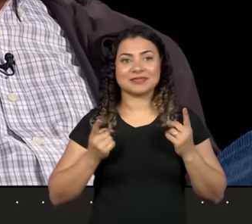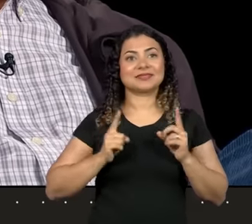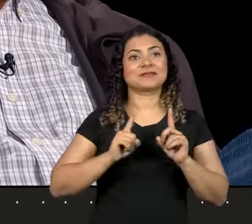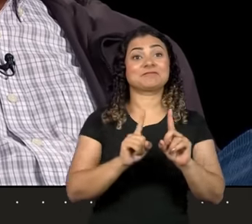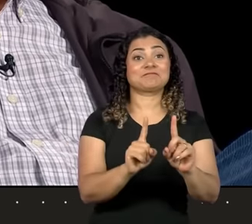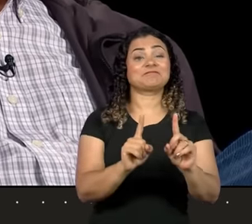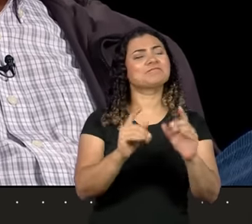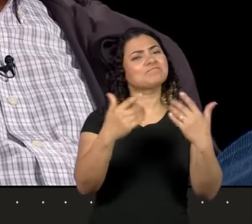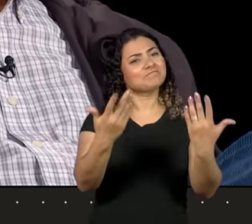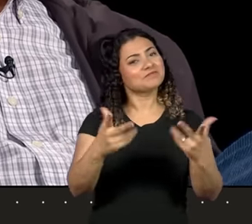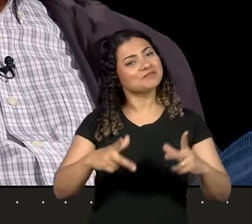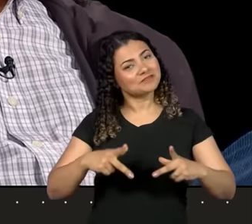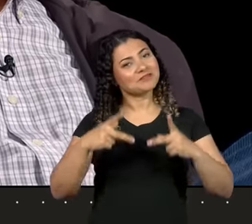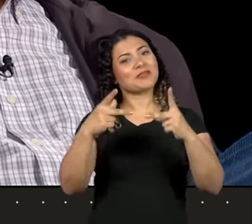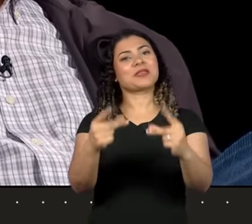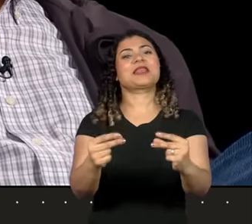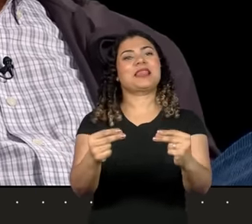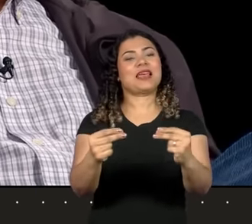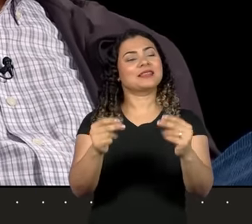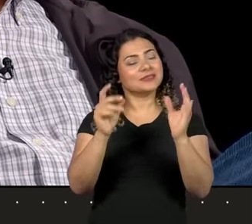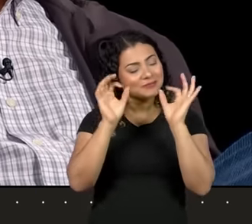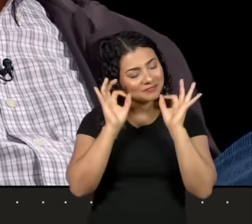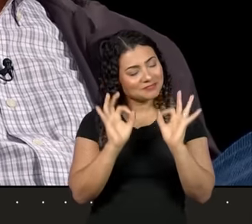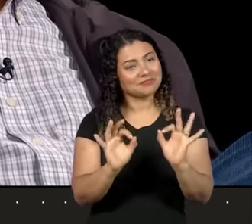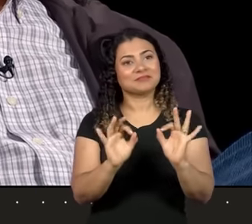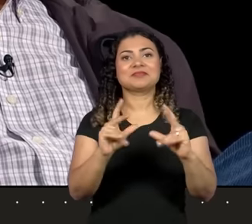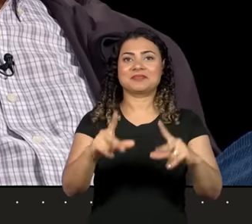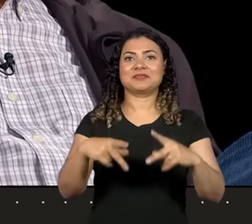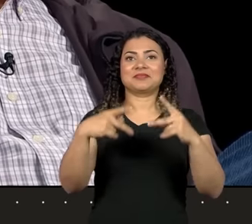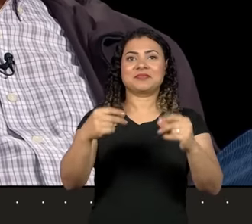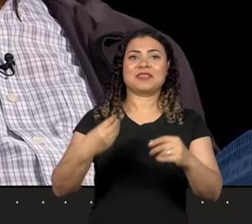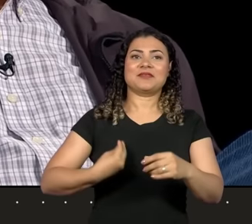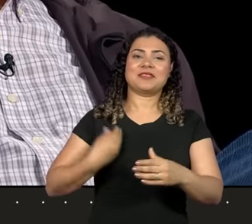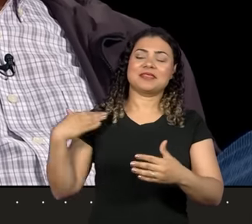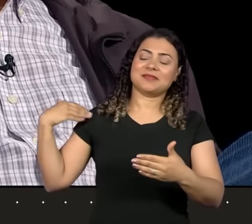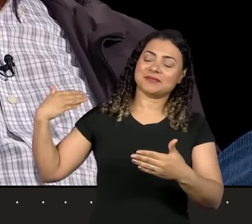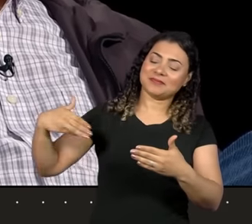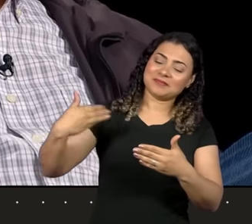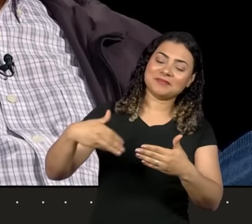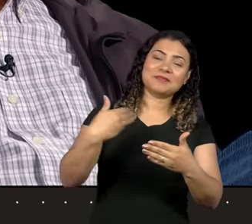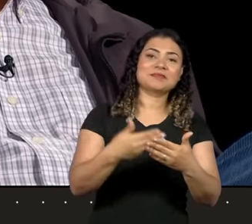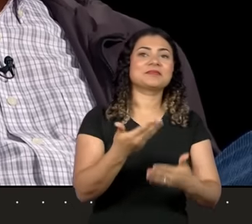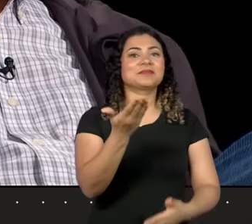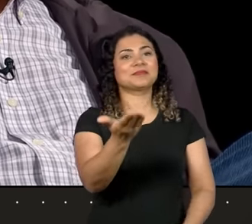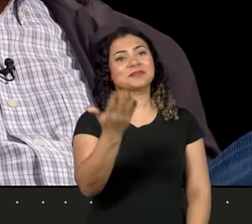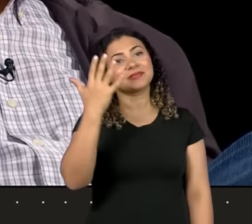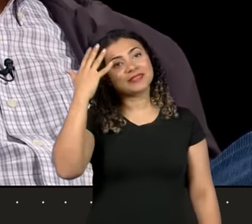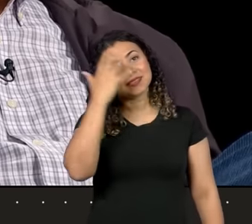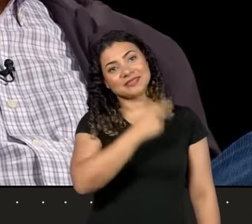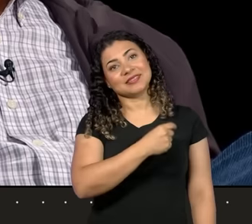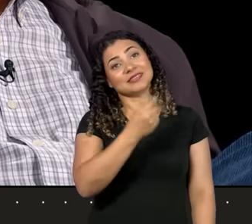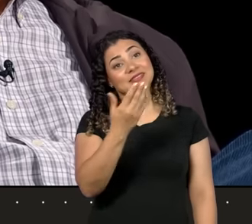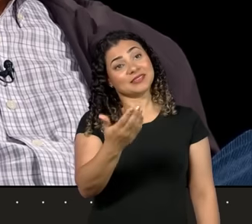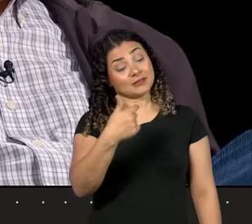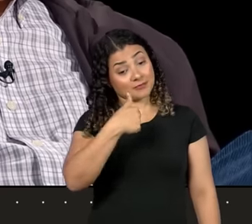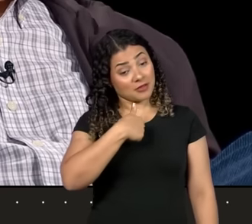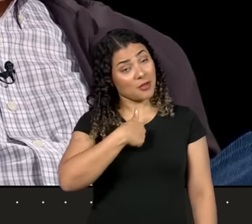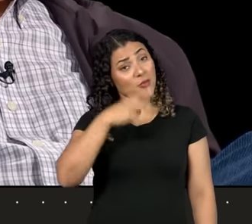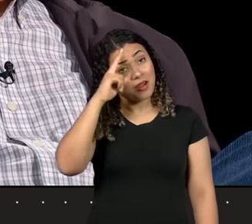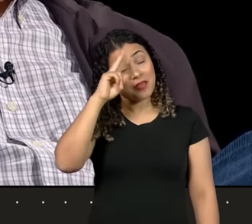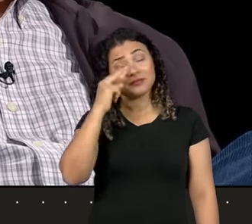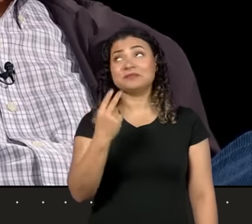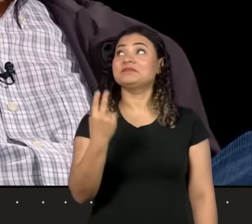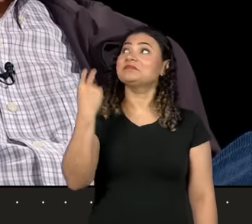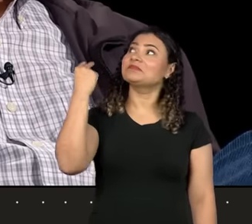Mais que merecido, meu amigo. Isso é mérito seu, de uma longa caminhada, uma caminhada linda. Eu sempre me lembro,